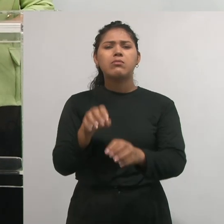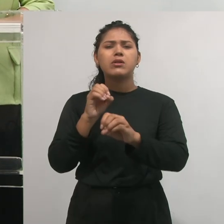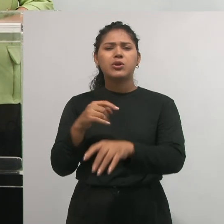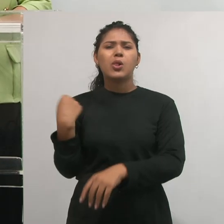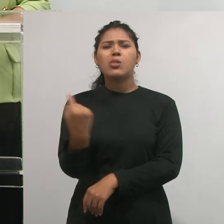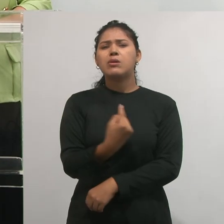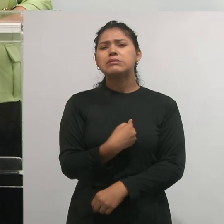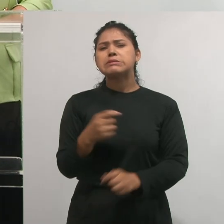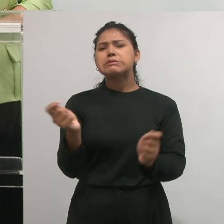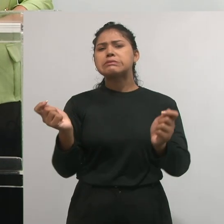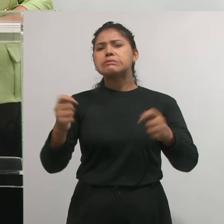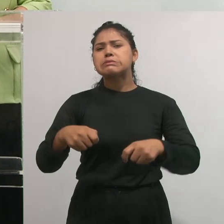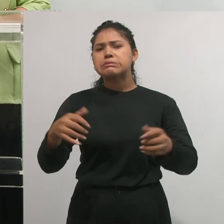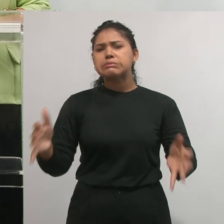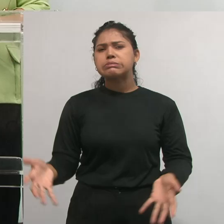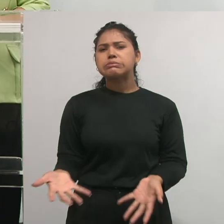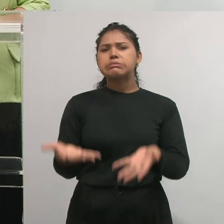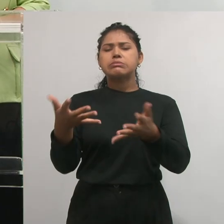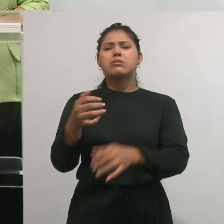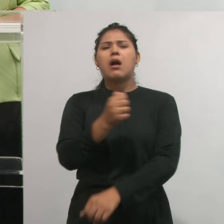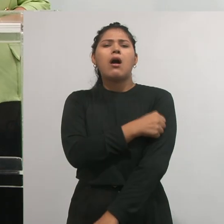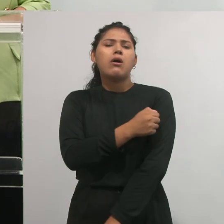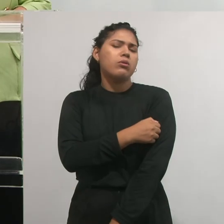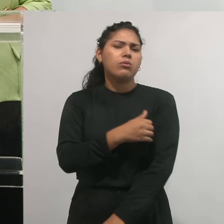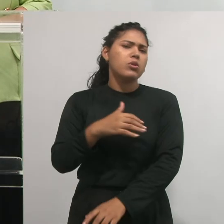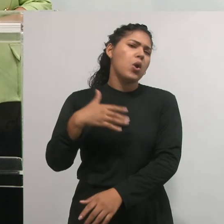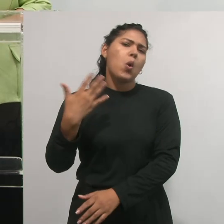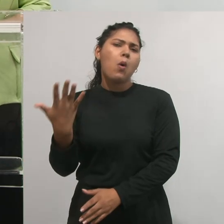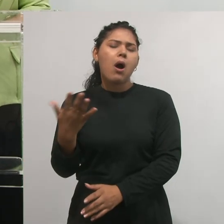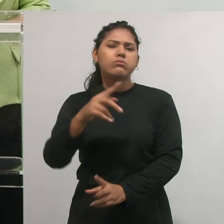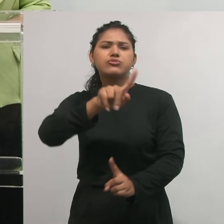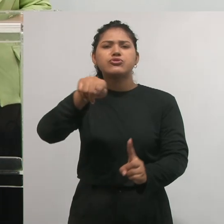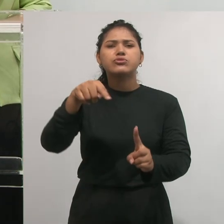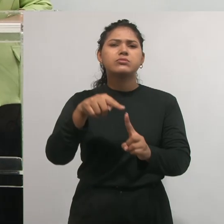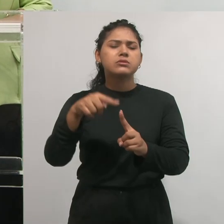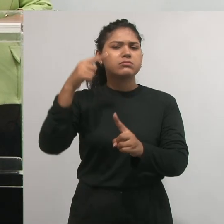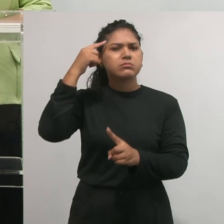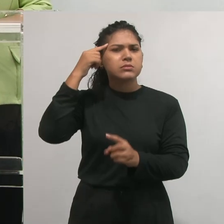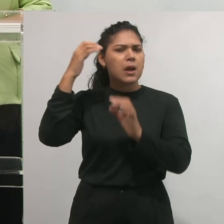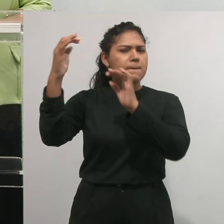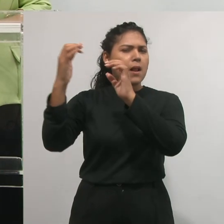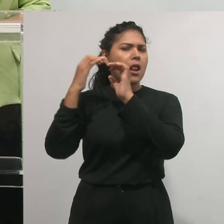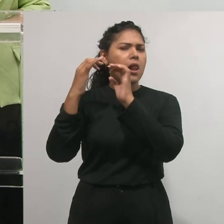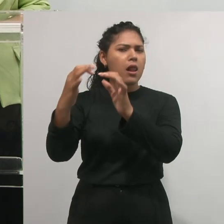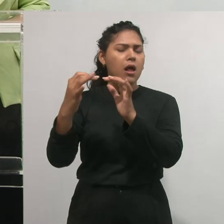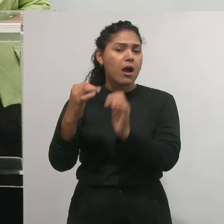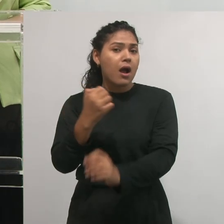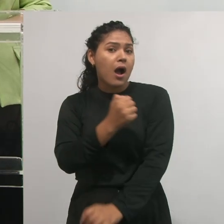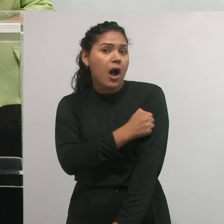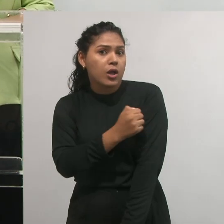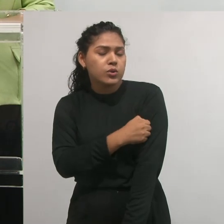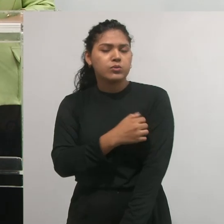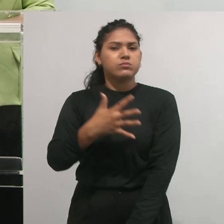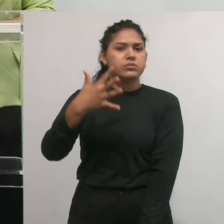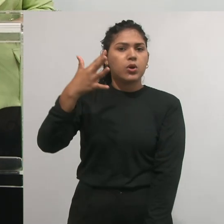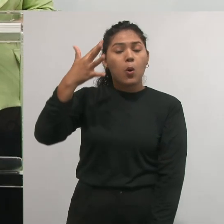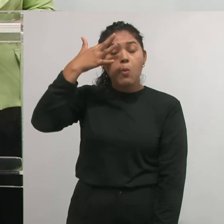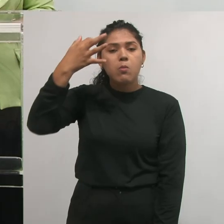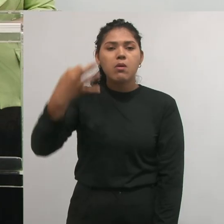educação é essa que nós estamos dando? Que reflexão nós estamos tendo em relação à identidade,